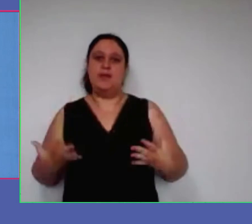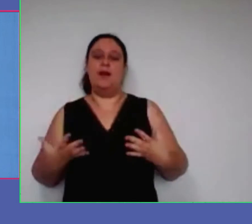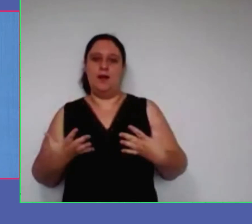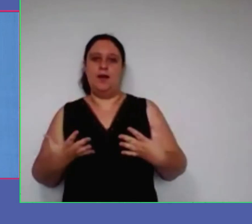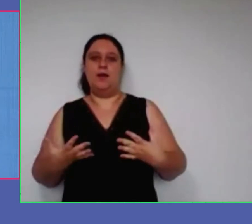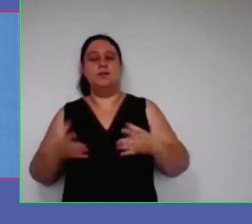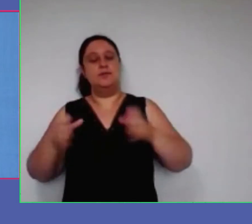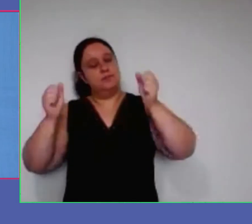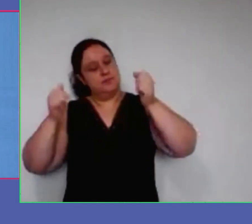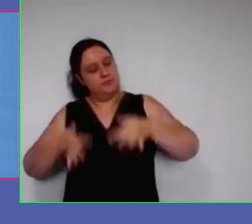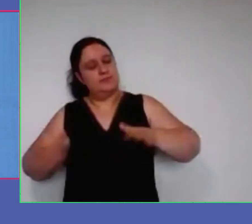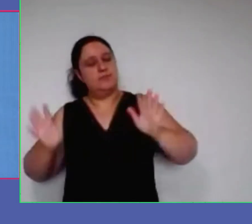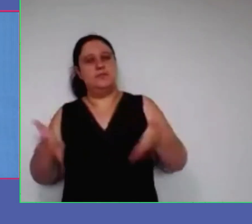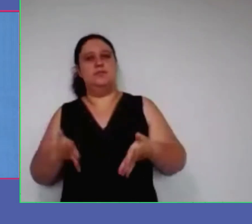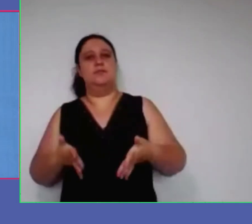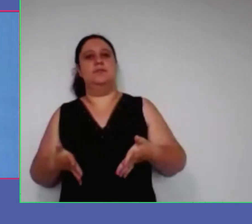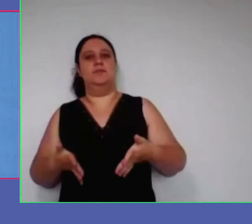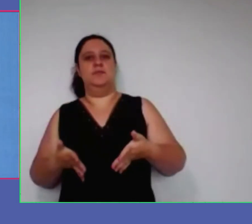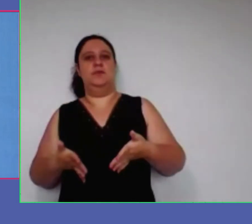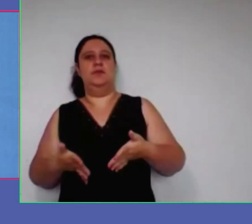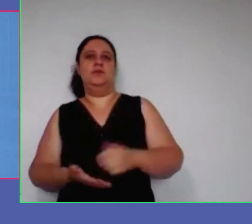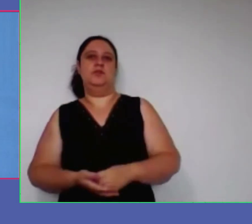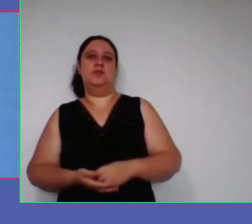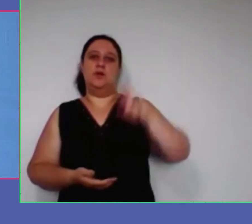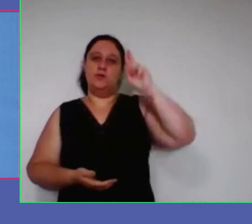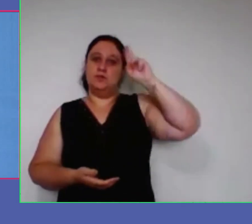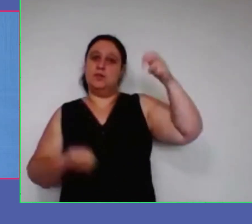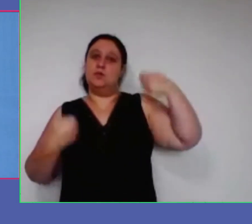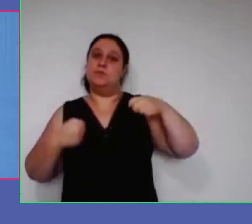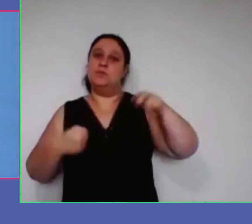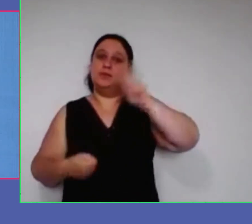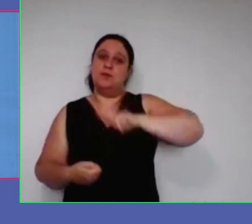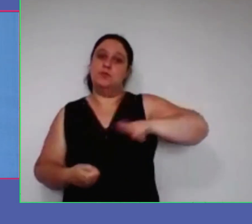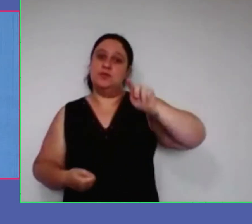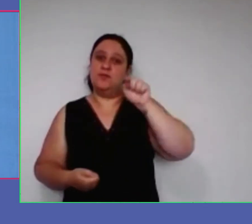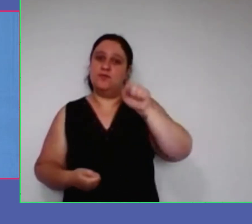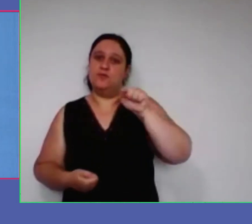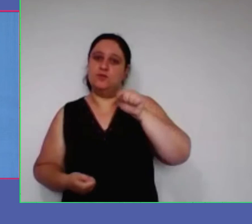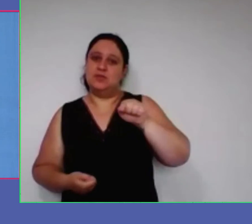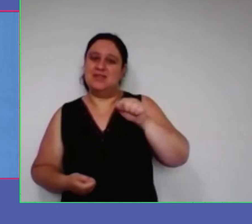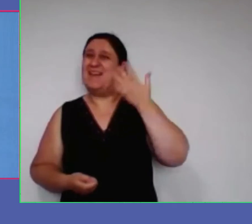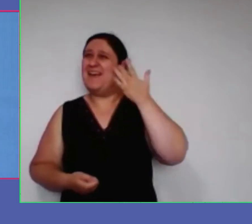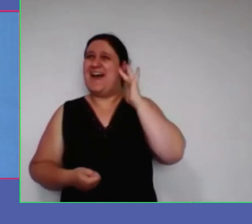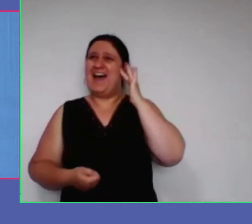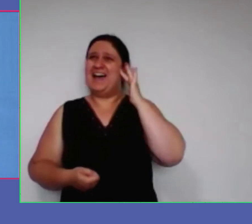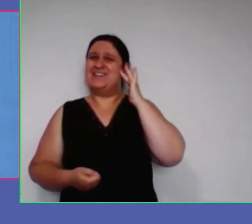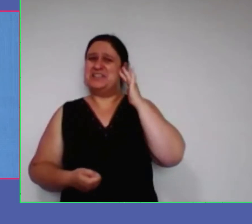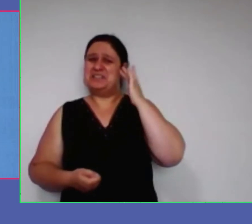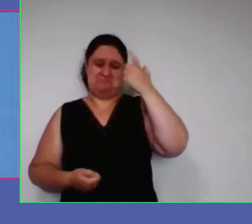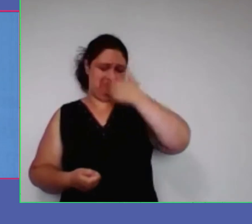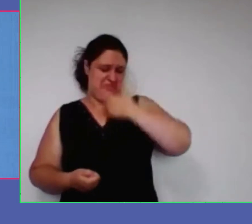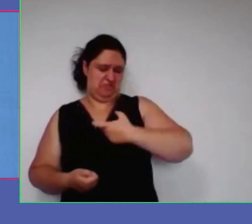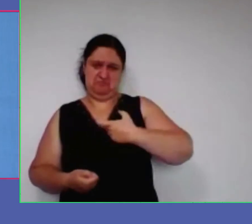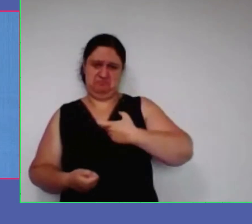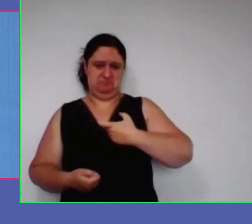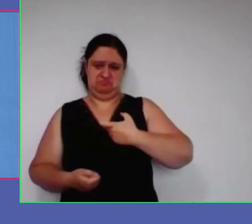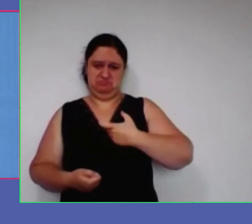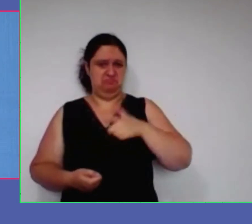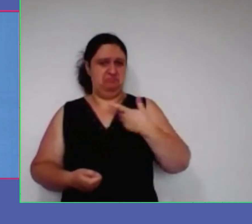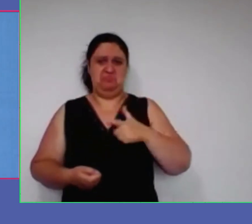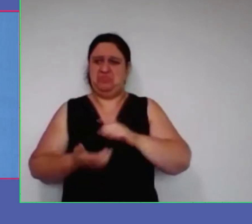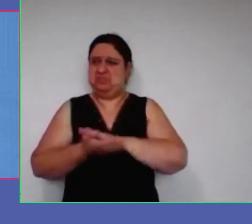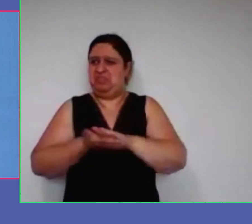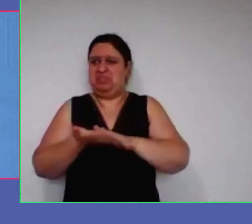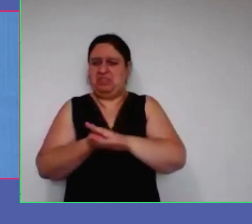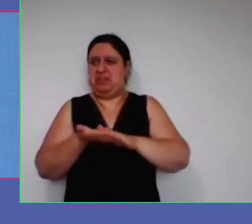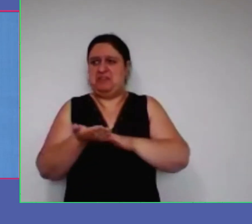você, mesmo você que se considera que não tem nada, para operar um milagre de alimentar as multidões que